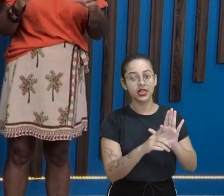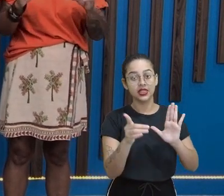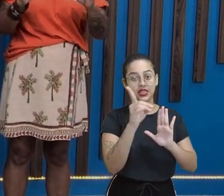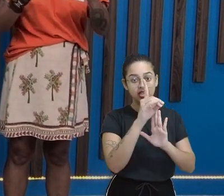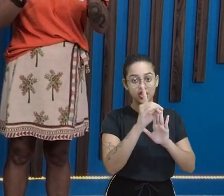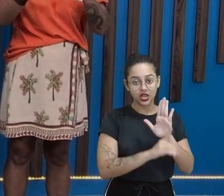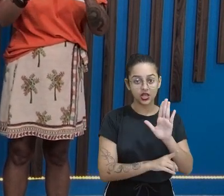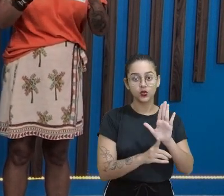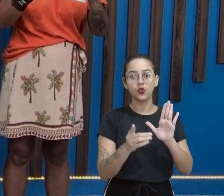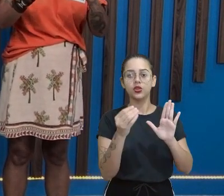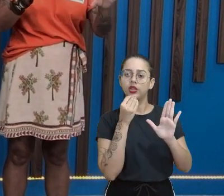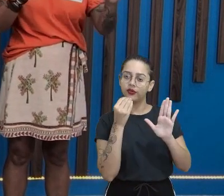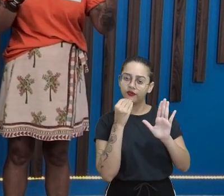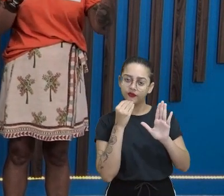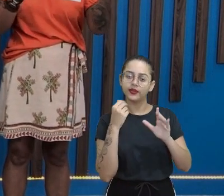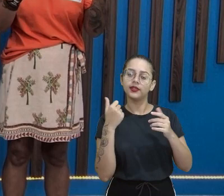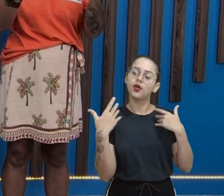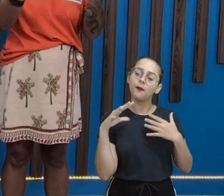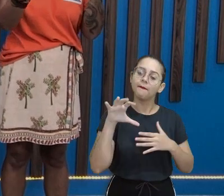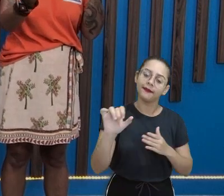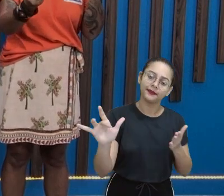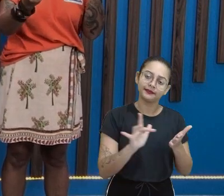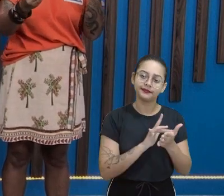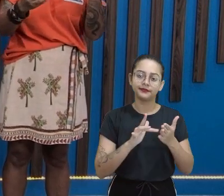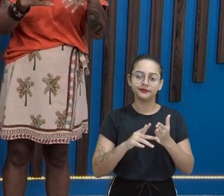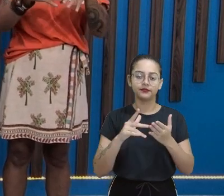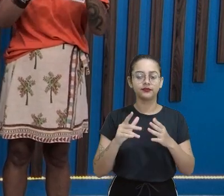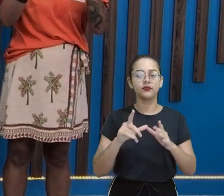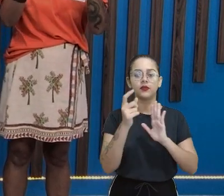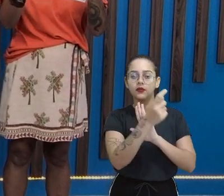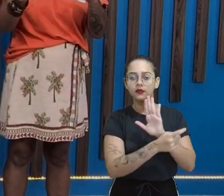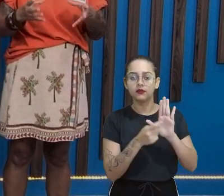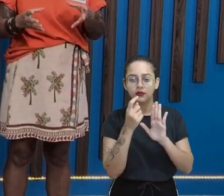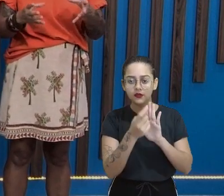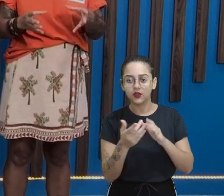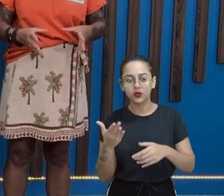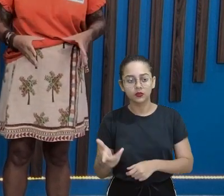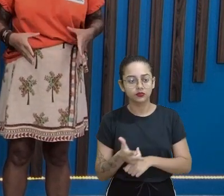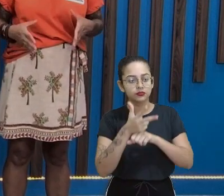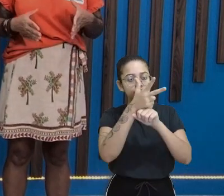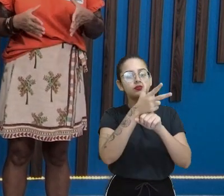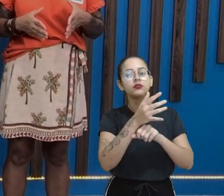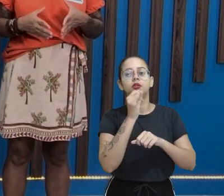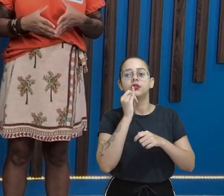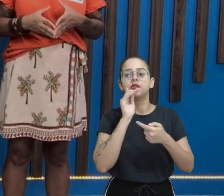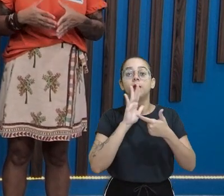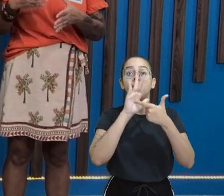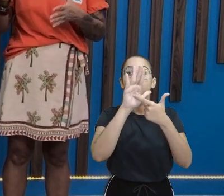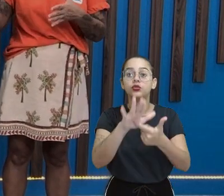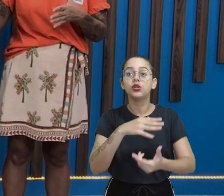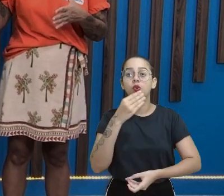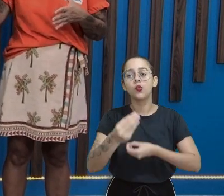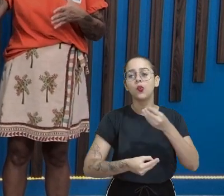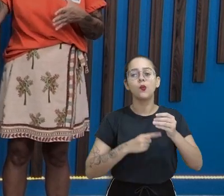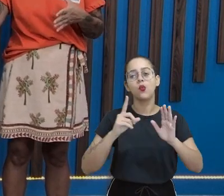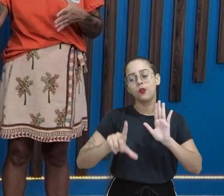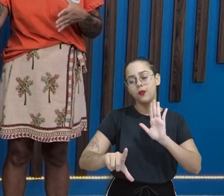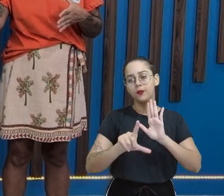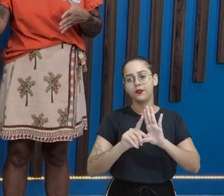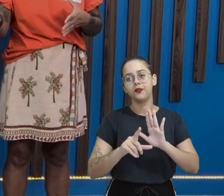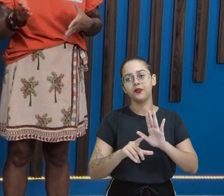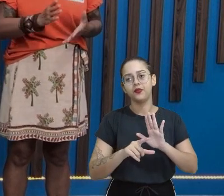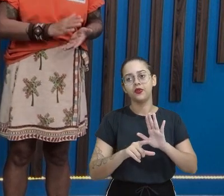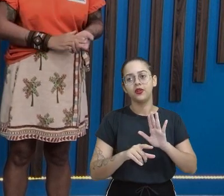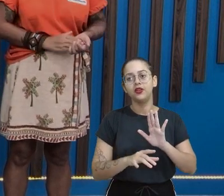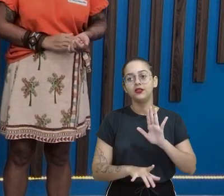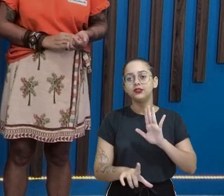Então, vocês peguem o seu tablet, acessem esse QR Code que vai dar um exemplo, né, de como é o estatuto de um grêmio estudantil.